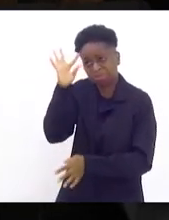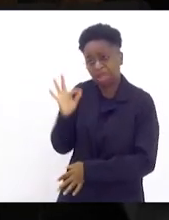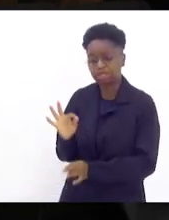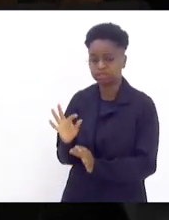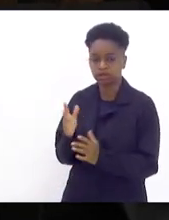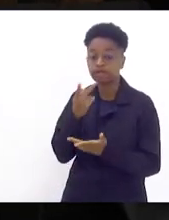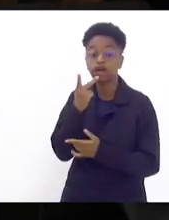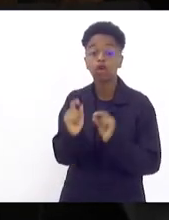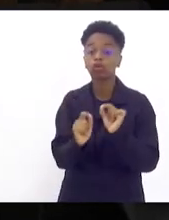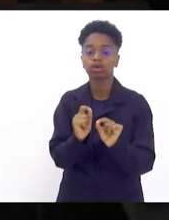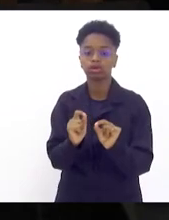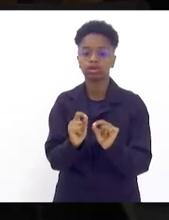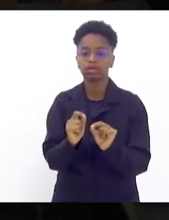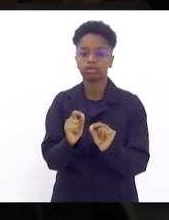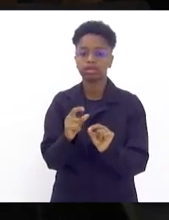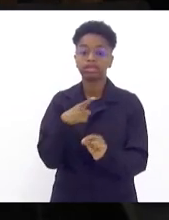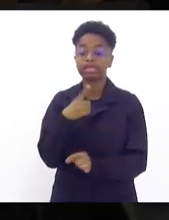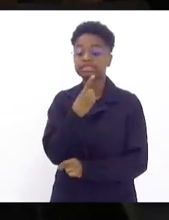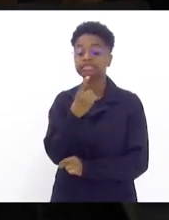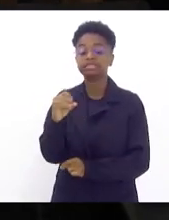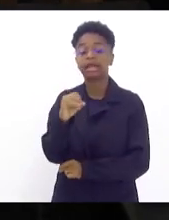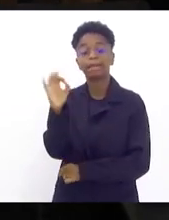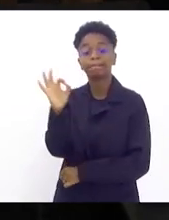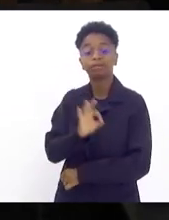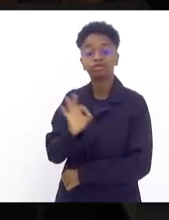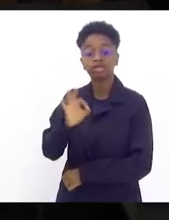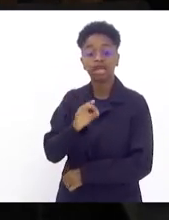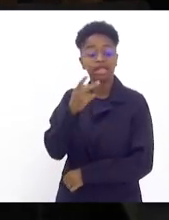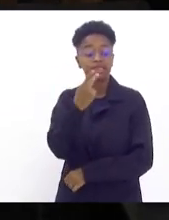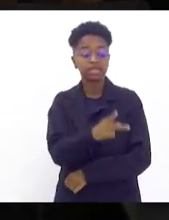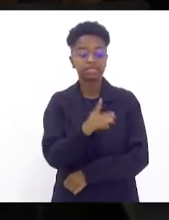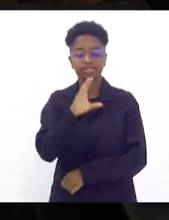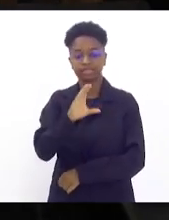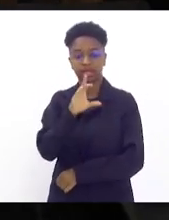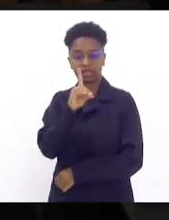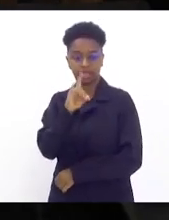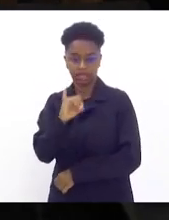vão dizer assim, 100% do CDI.